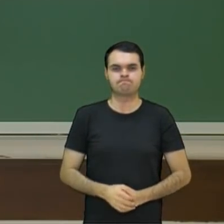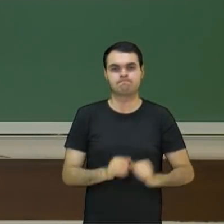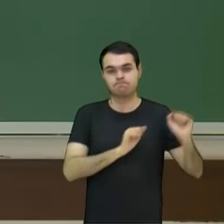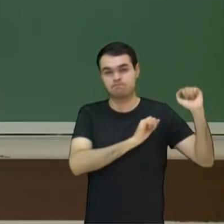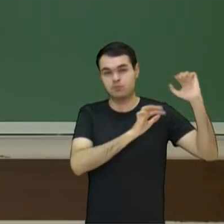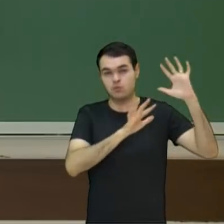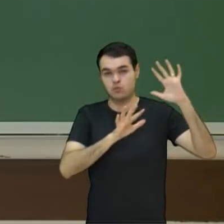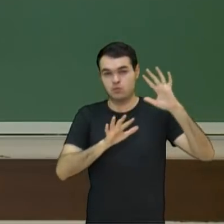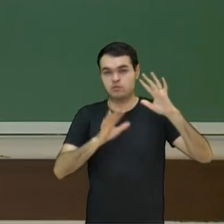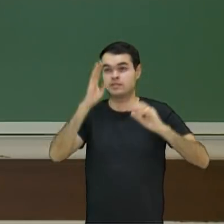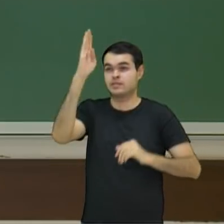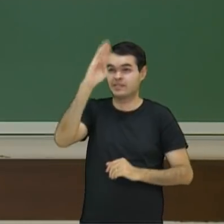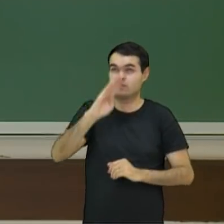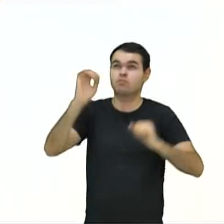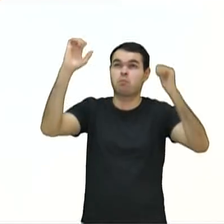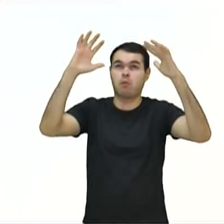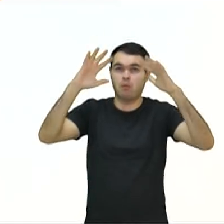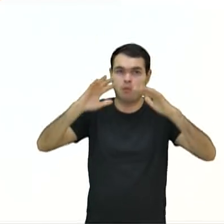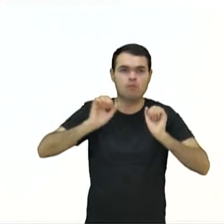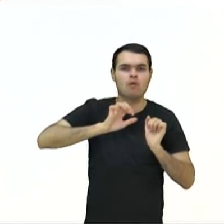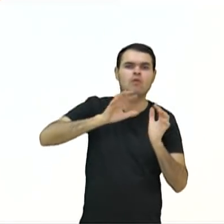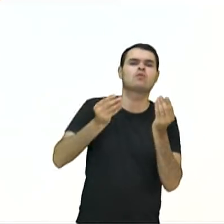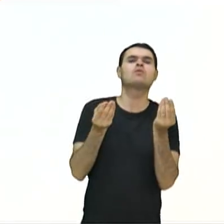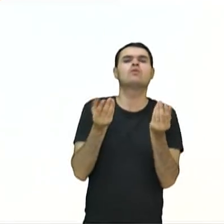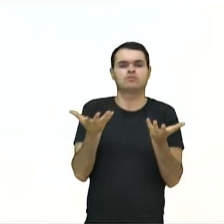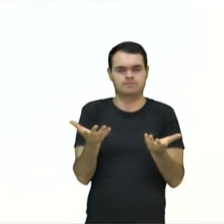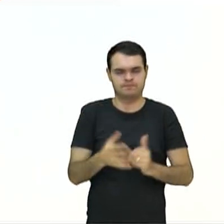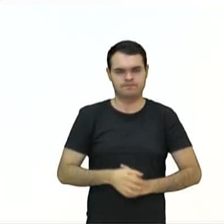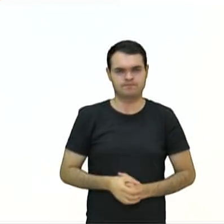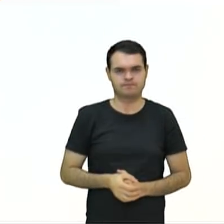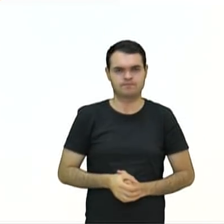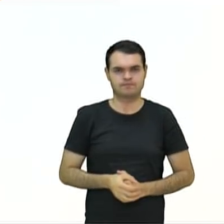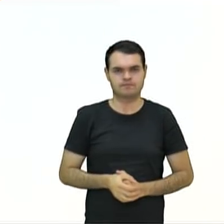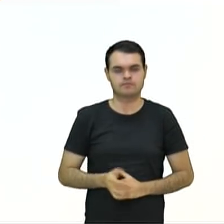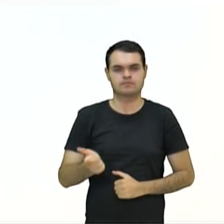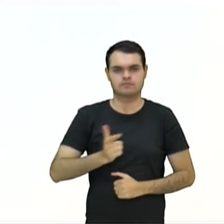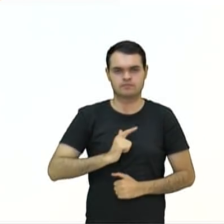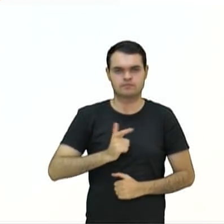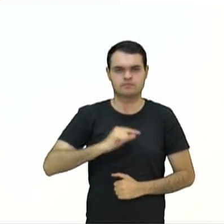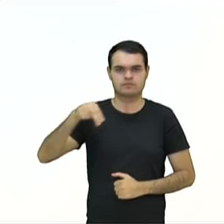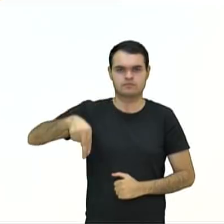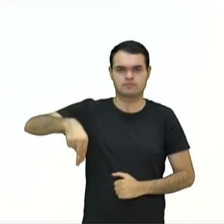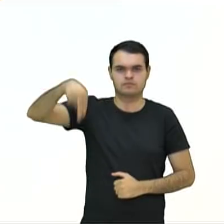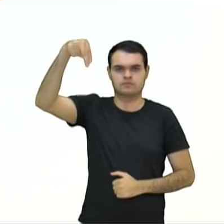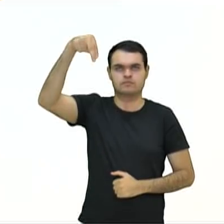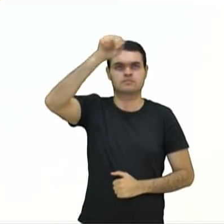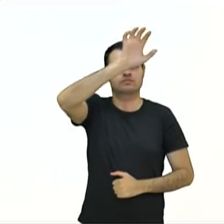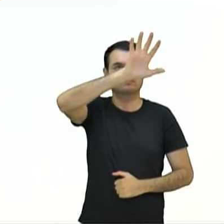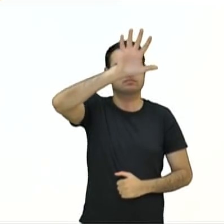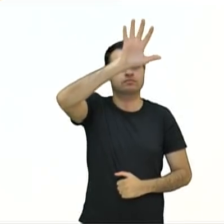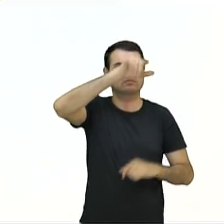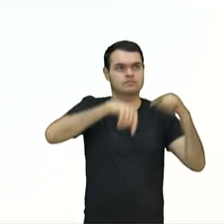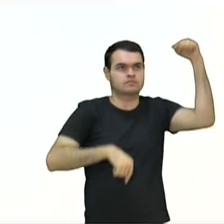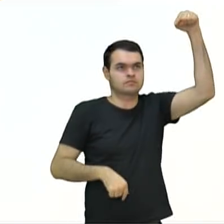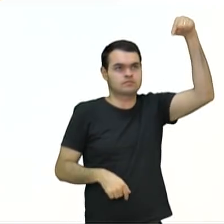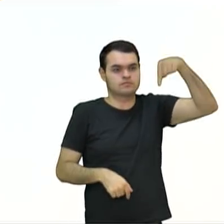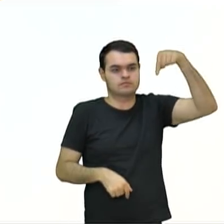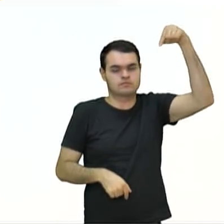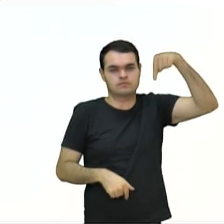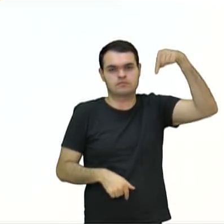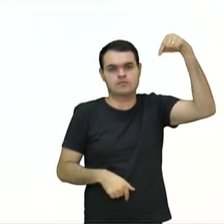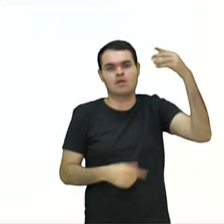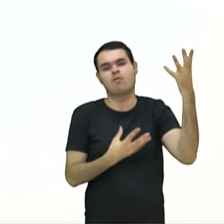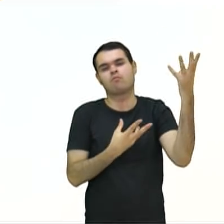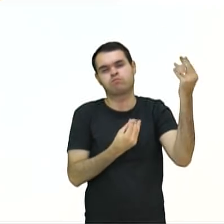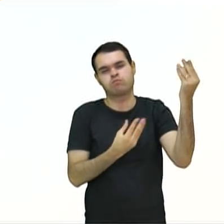Migrações internas, então, que fluxos que nós tivemos ali? Então, vamos ter do Nordeste, a flecha já mostra para nós, olha a quantidade,